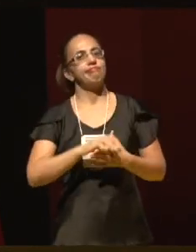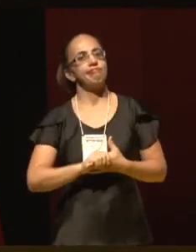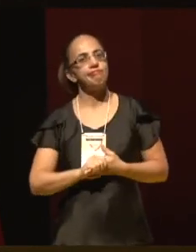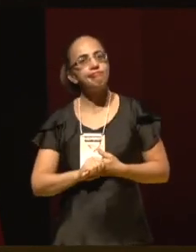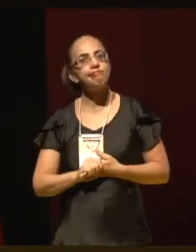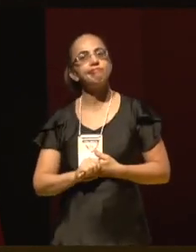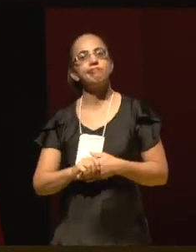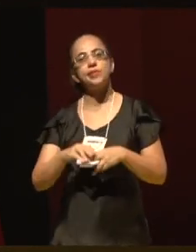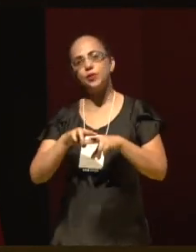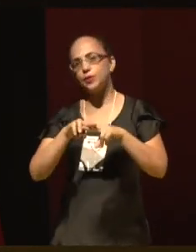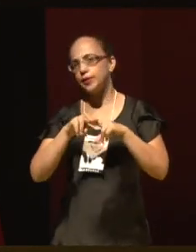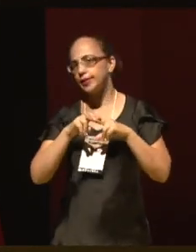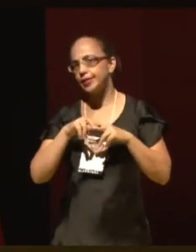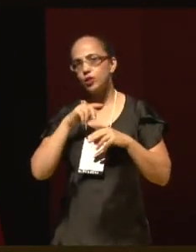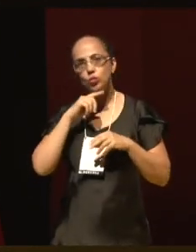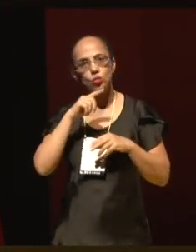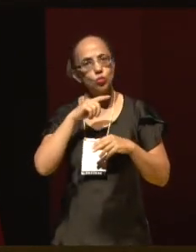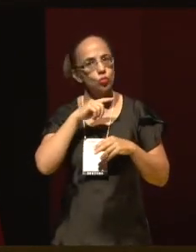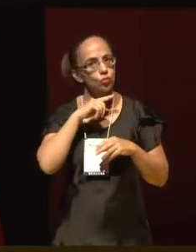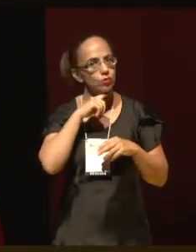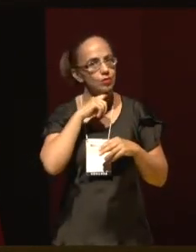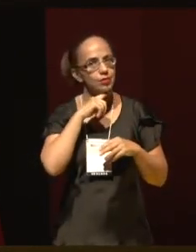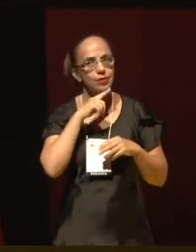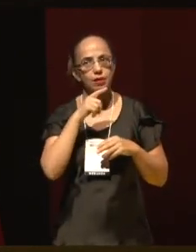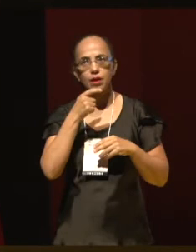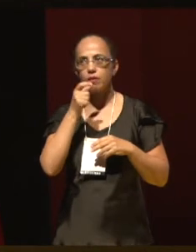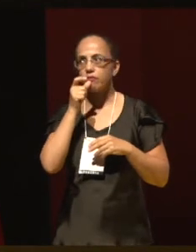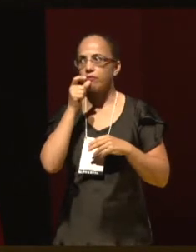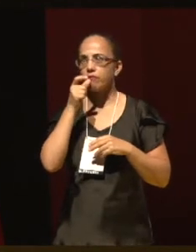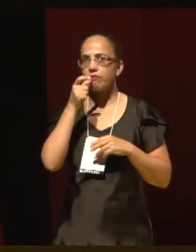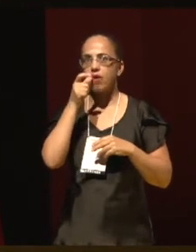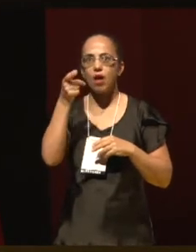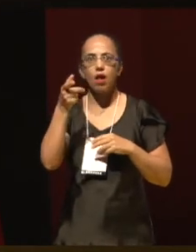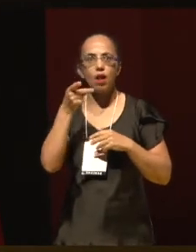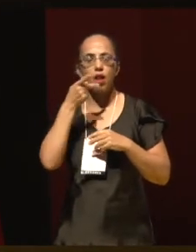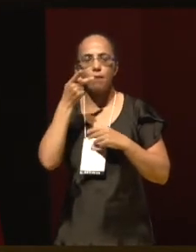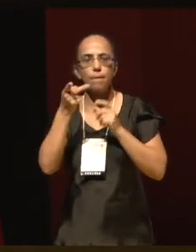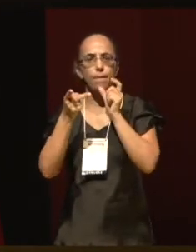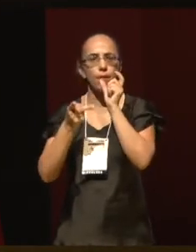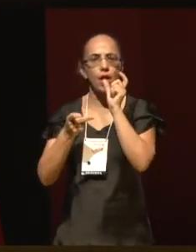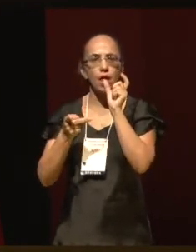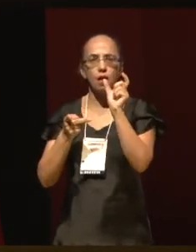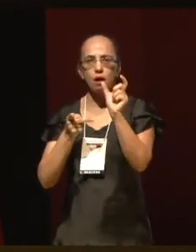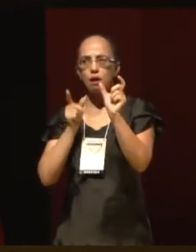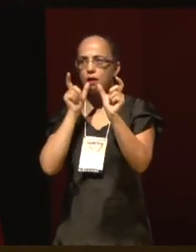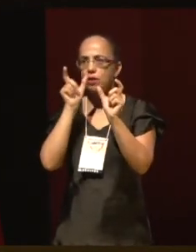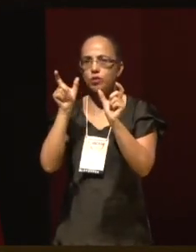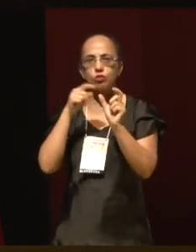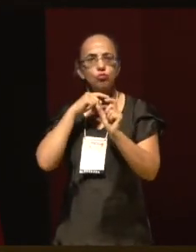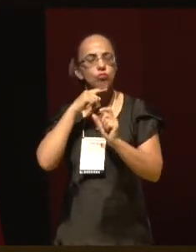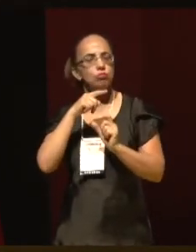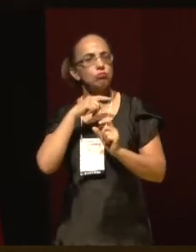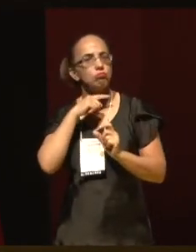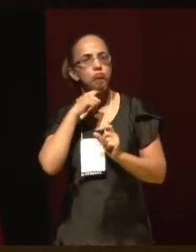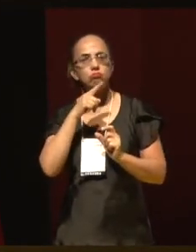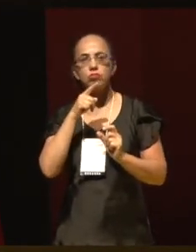Porque não tem capacidade, não verbaliza, não consegue fazer muitas